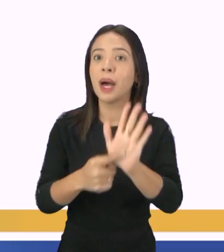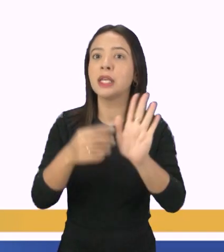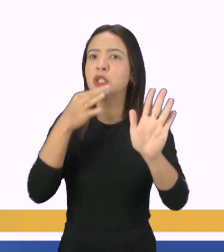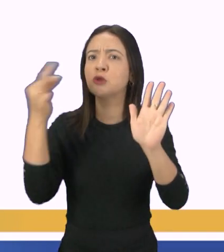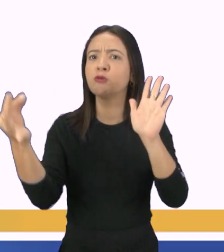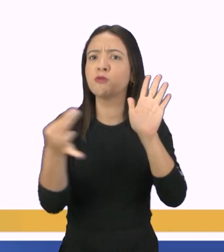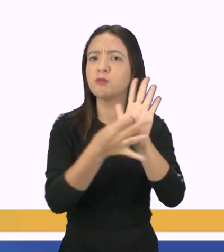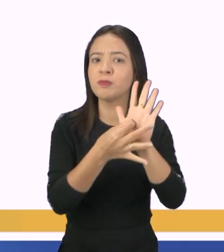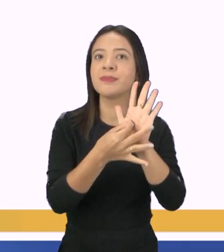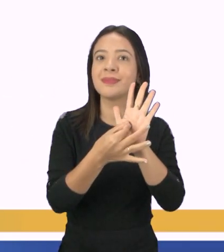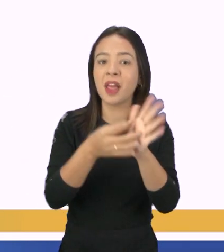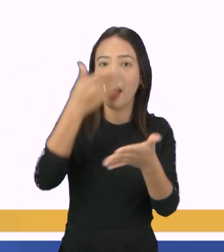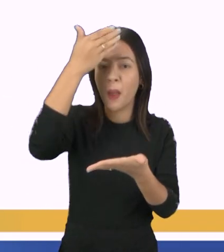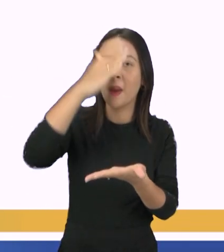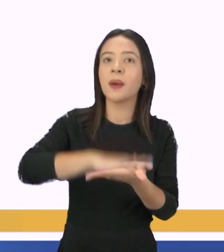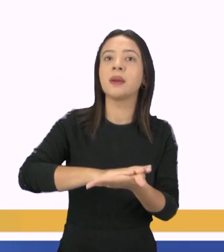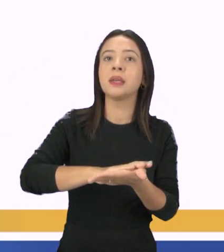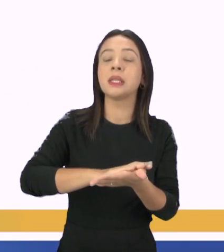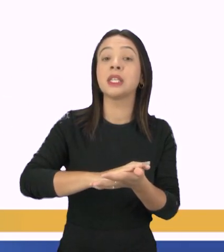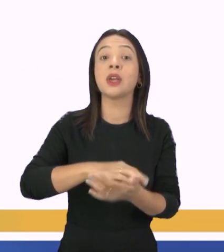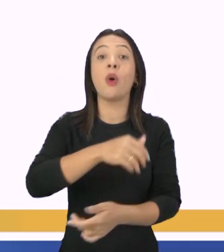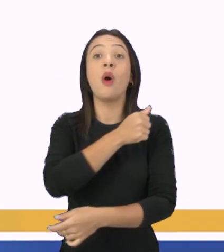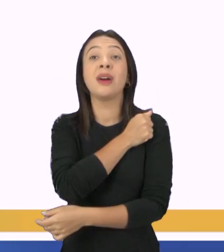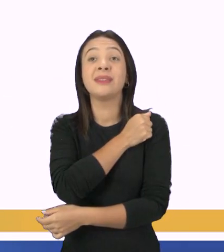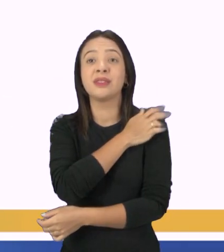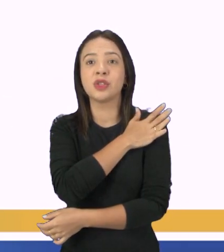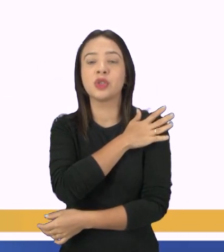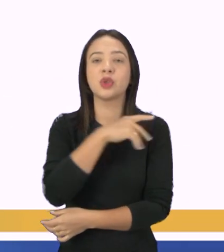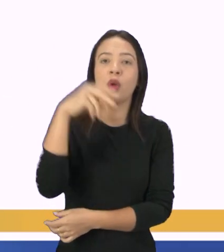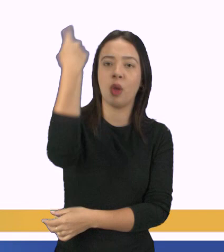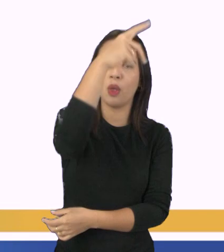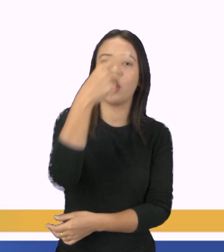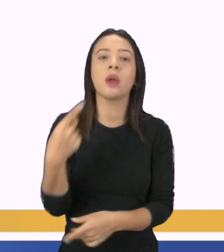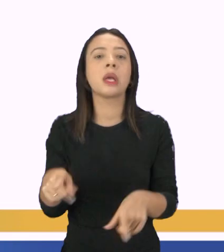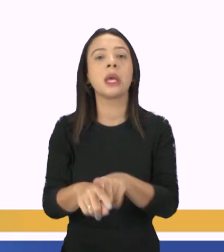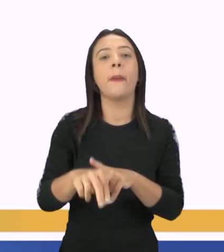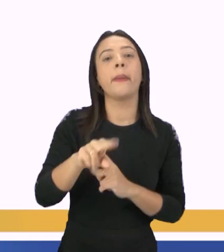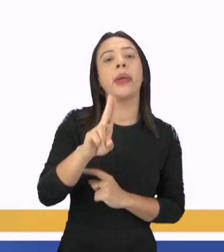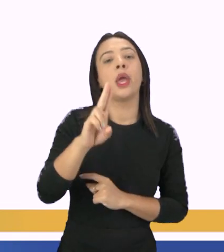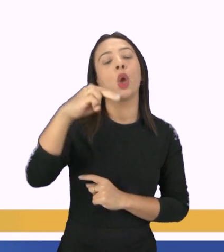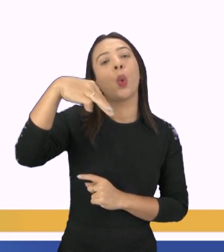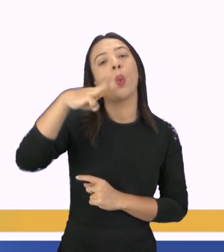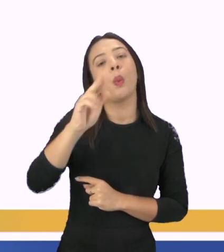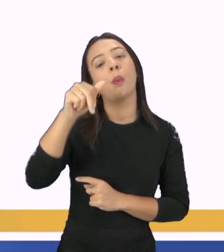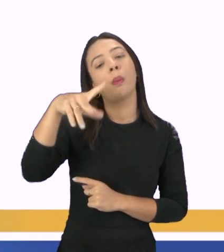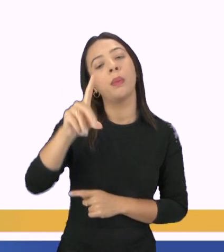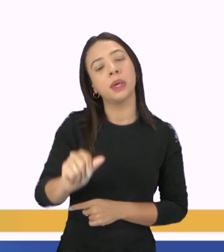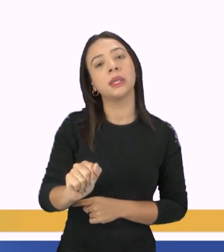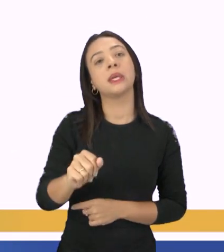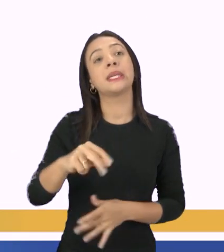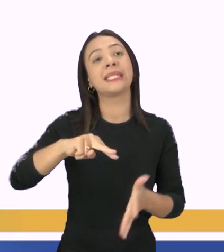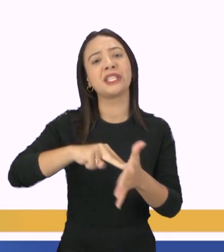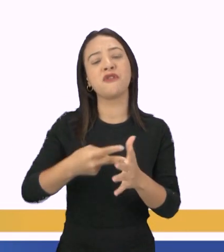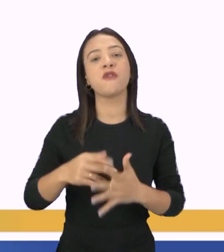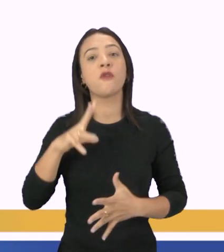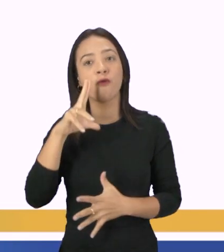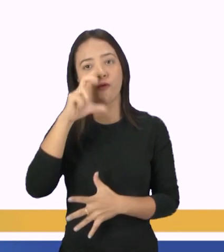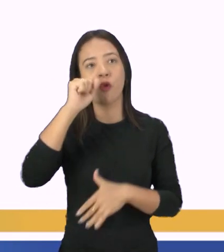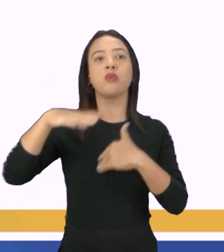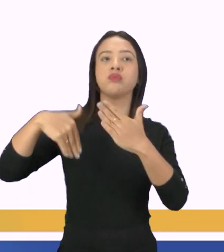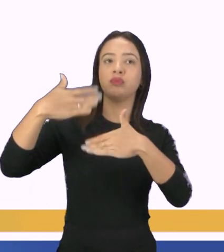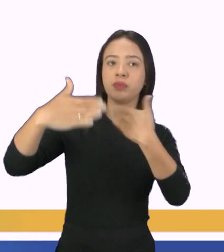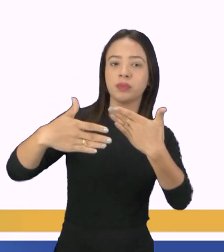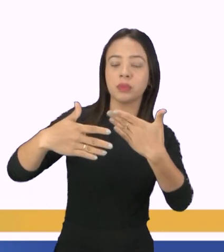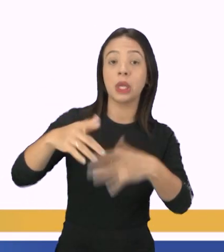decisivo sobre a discriminação do candomblé e de Umbanda como algo que se fortalecendo, que a gente encontra em